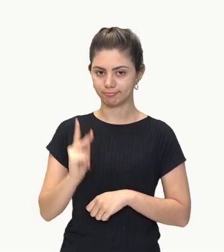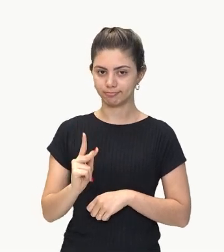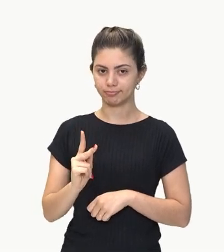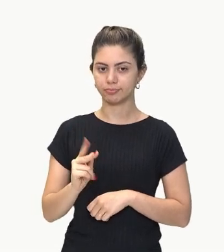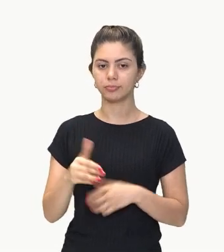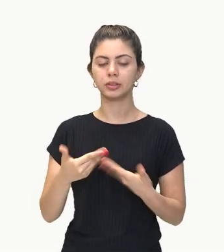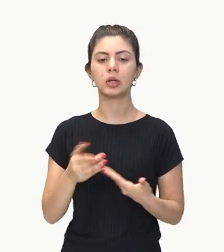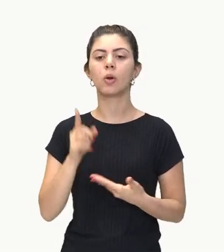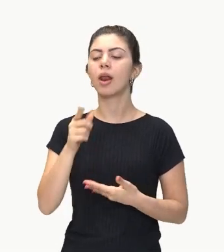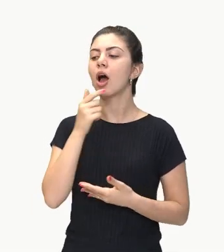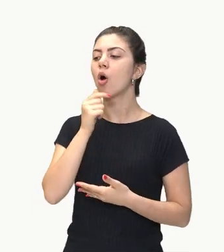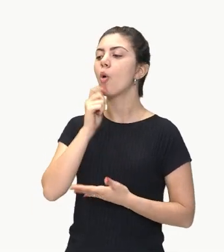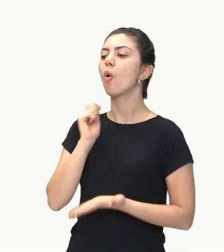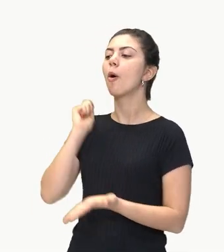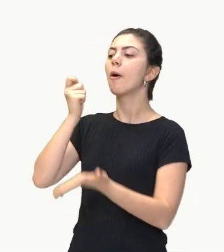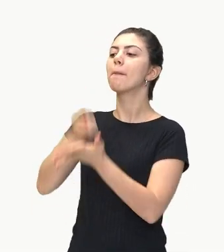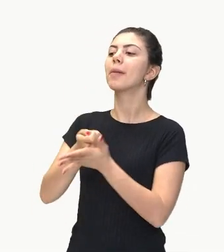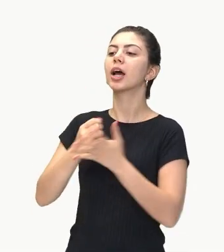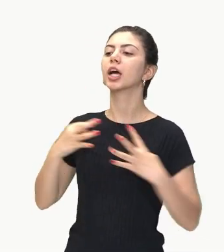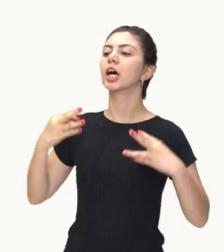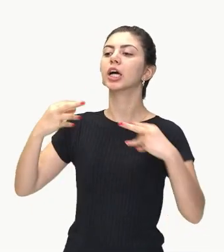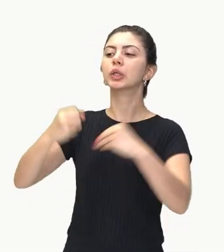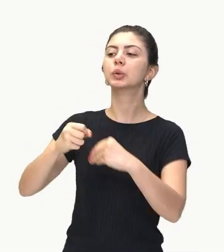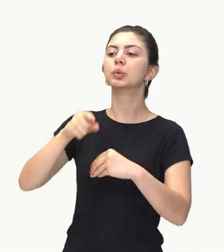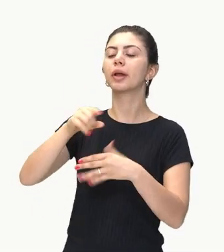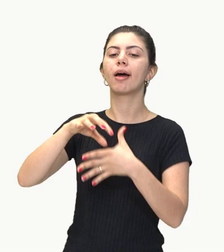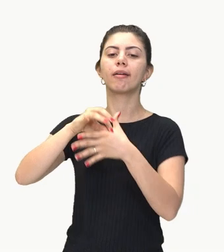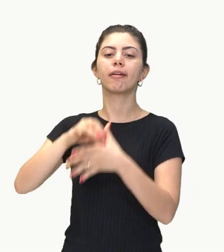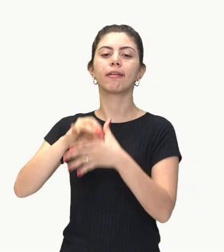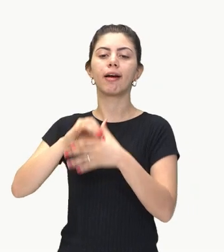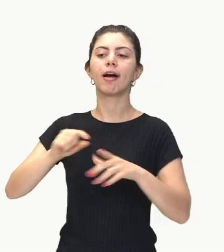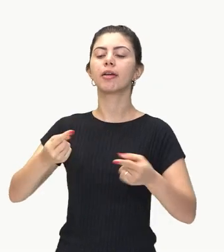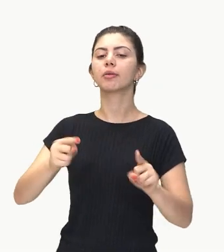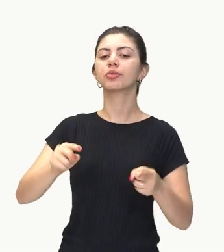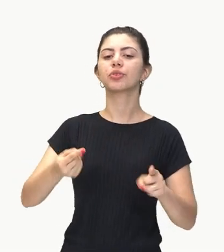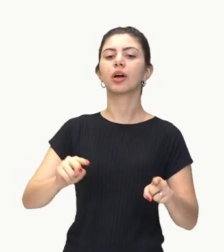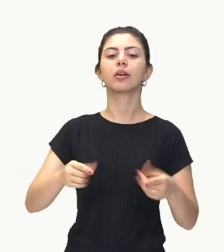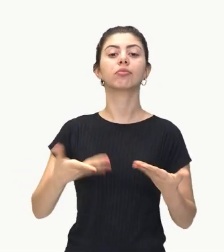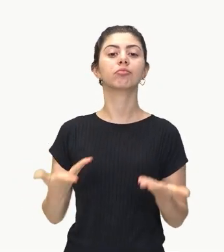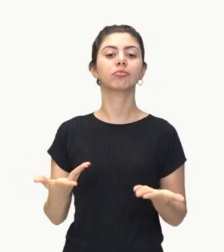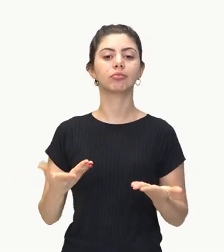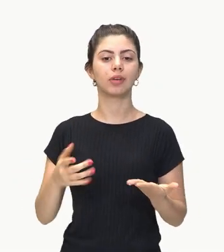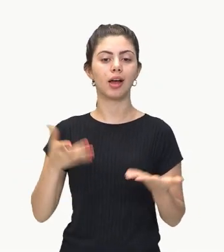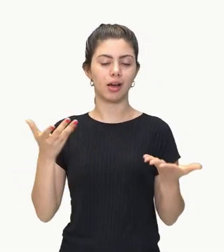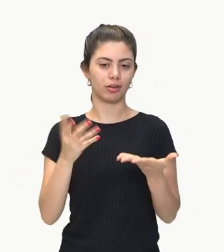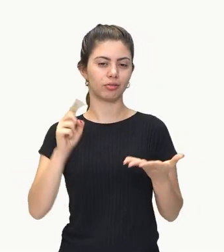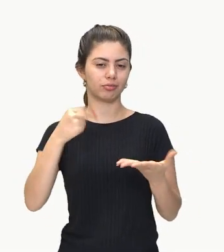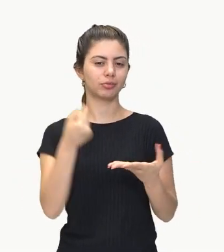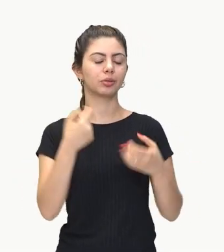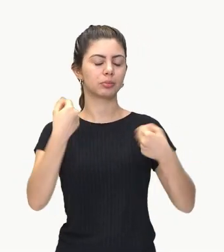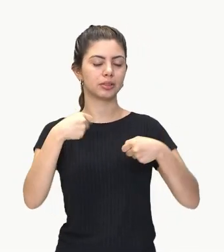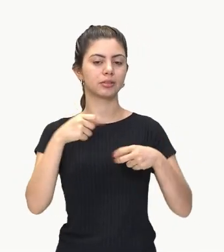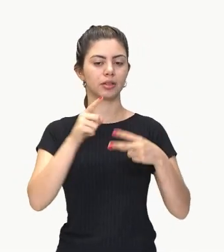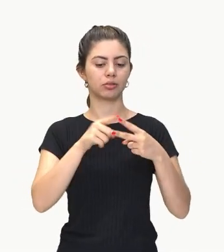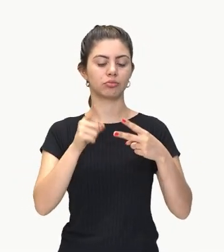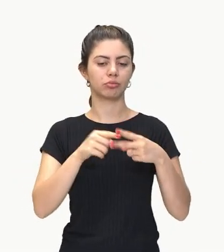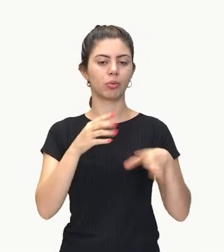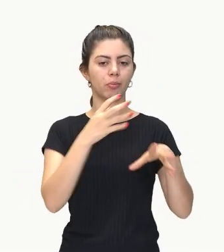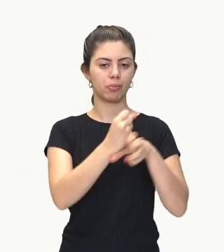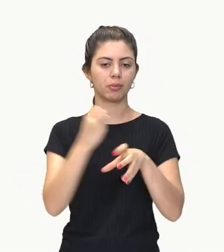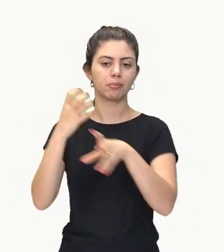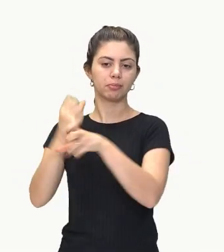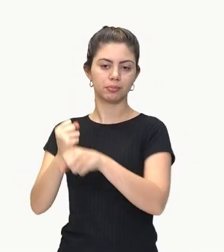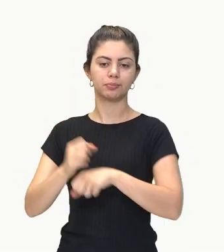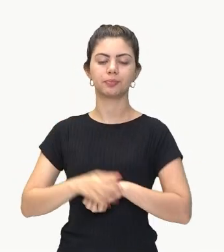aí, quanto o Tiago gastou com carne nesse churrasco? Basta a gente realizar aqui a